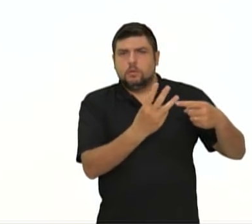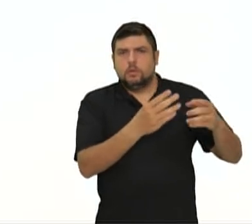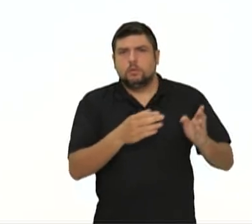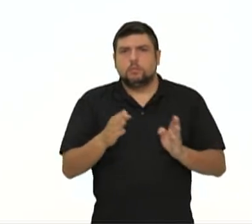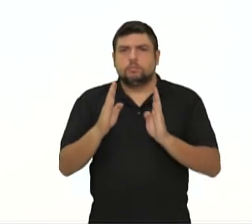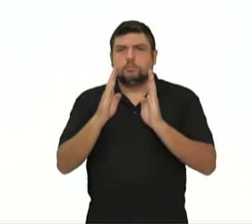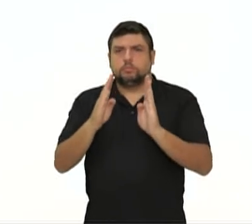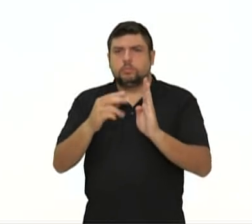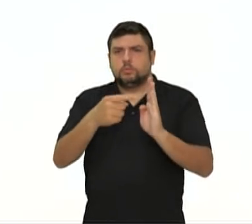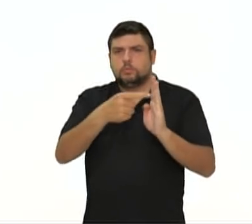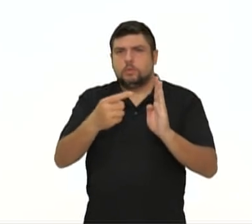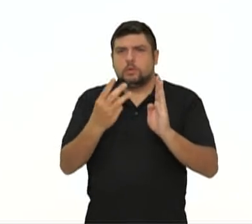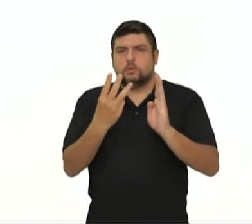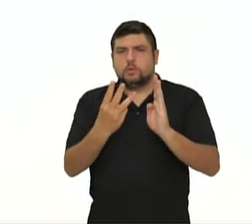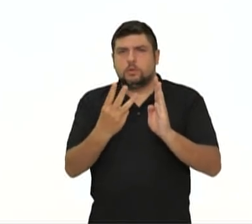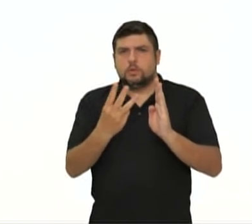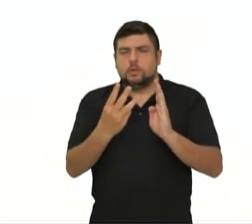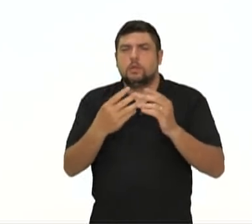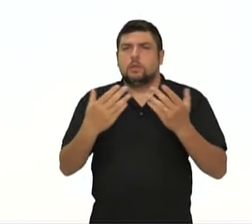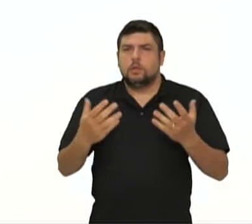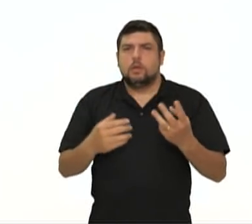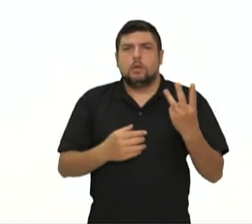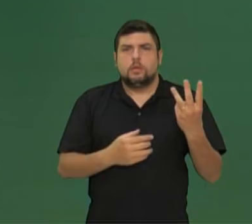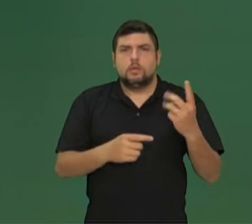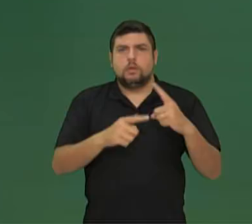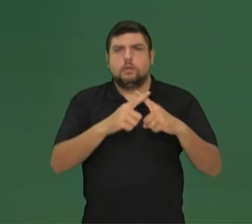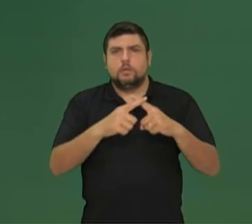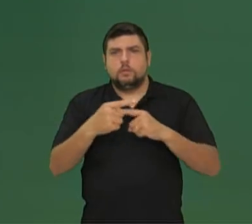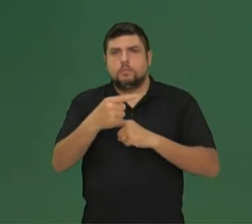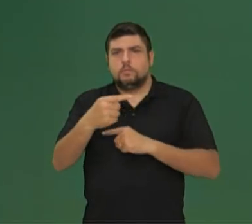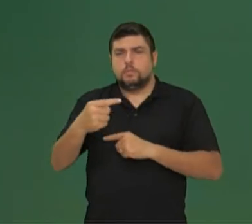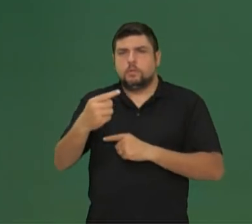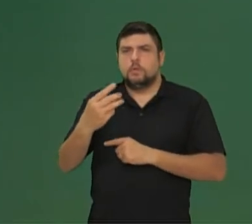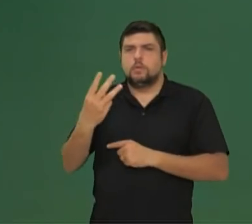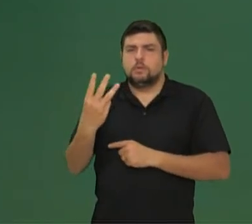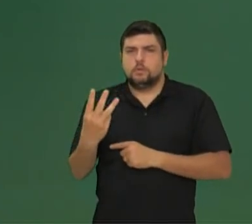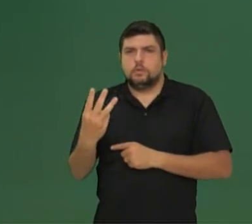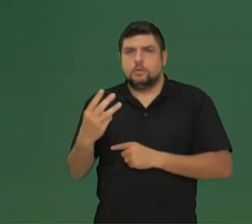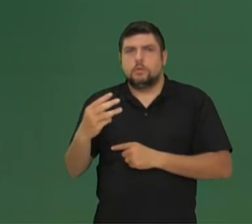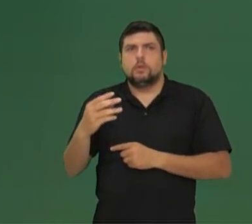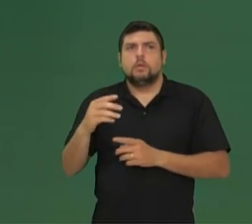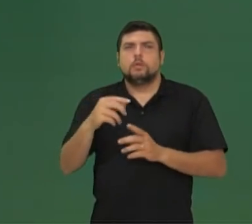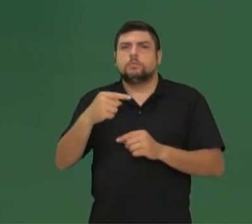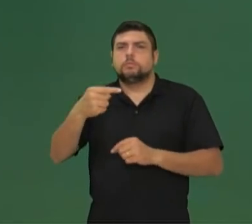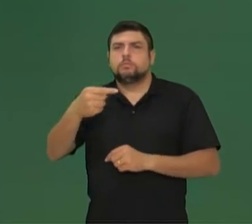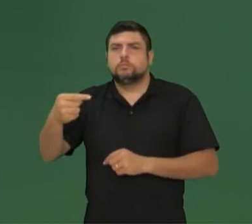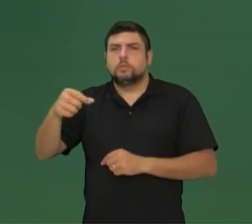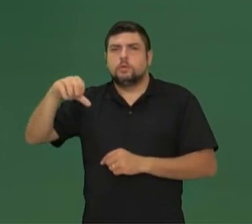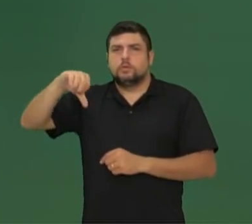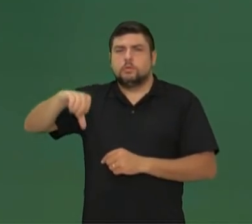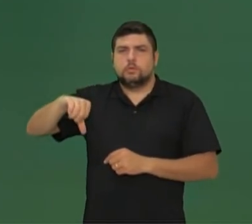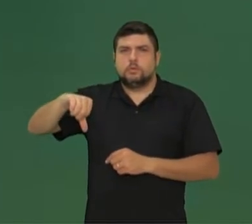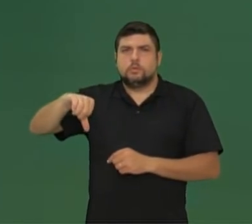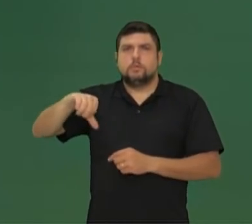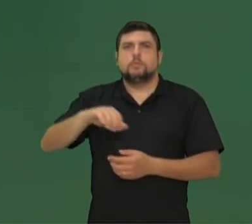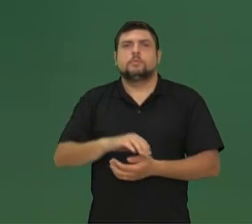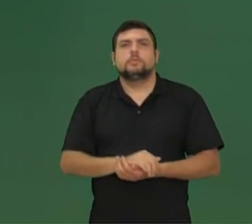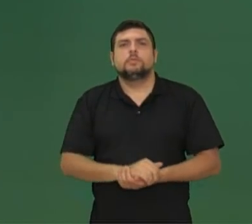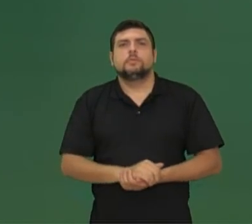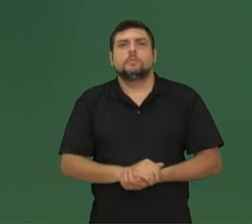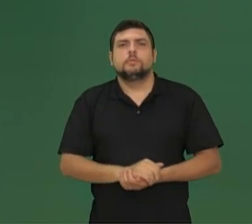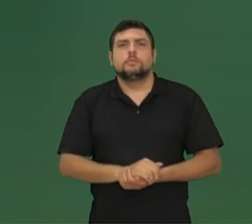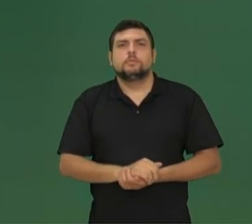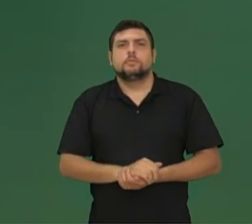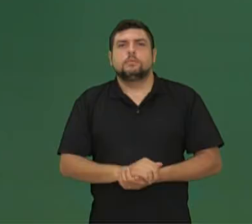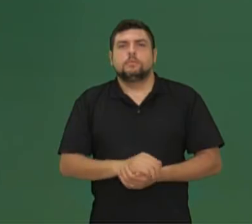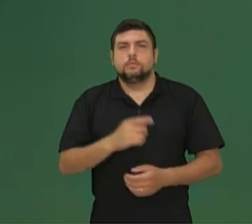é 3. 3 vezes 3 é 9, mais com menos é menos. Eu achei menos 9. Então, o que